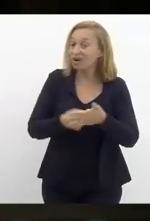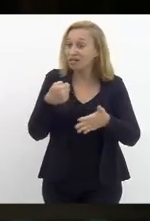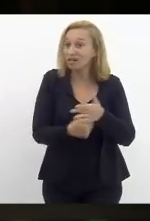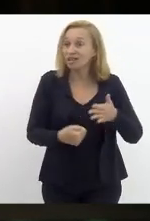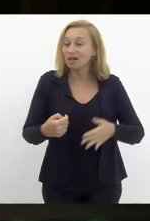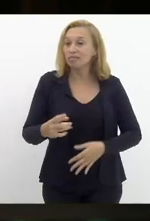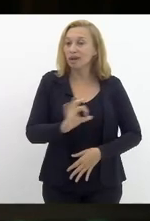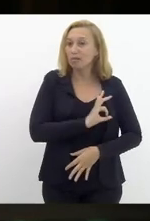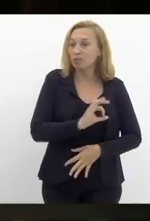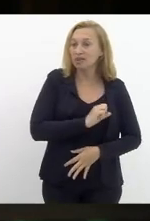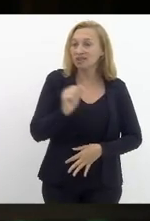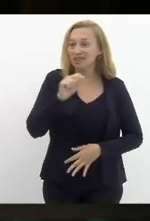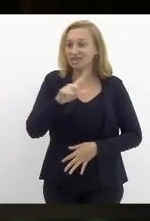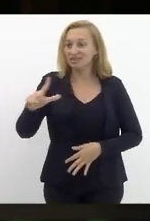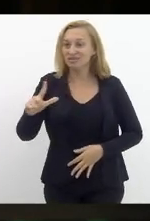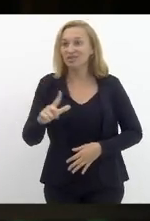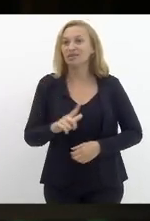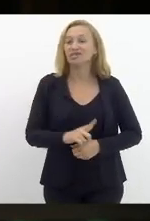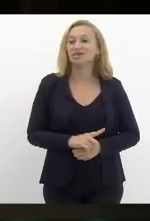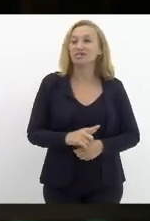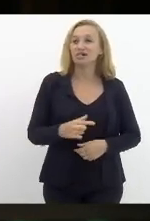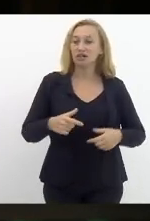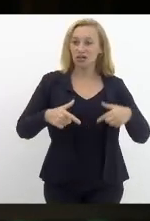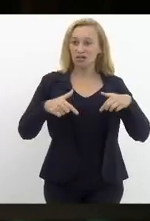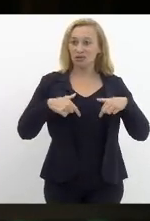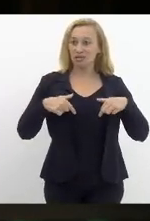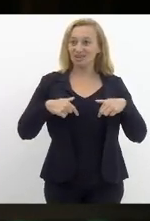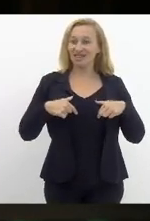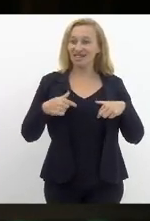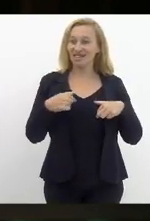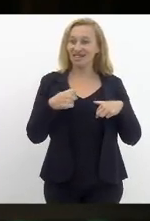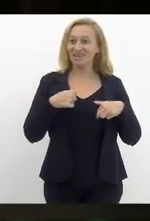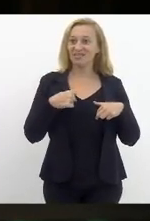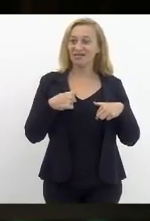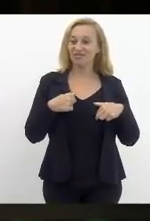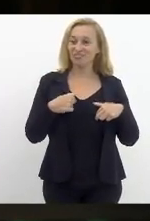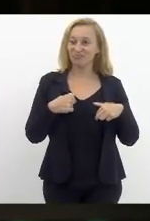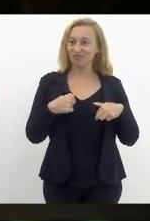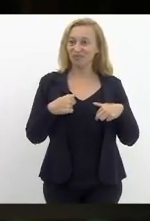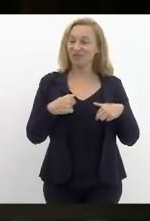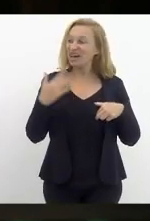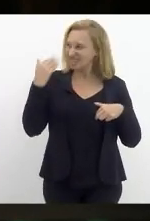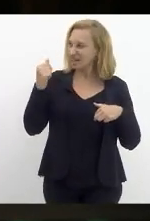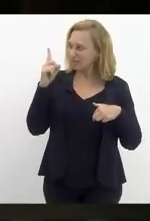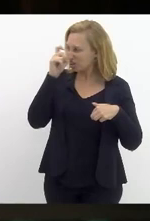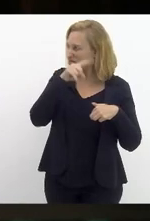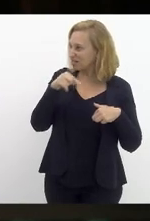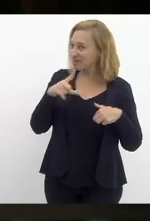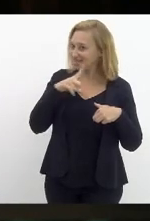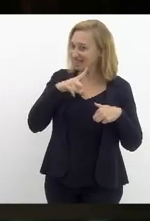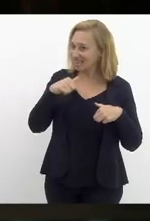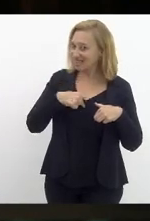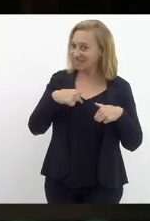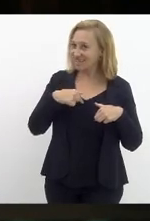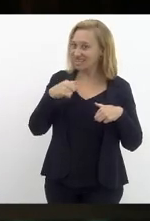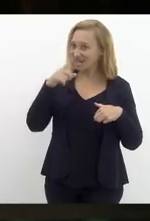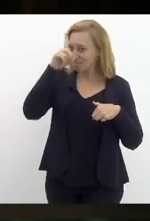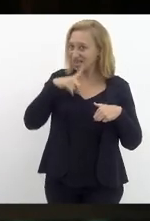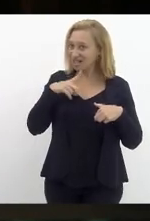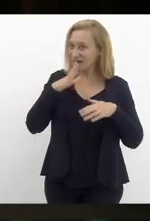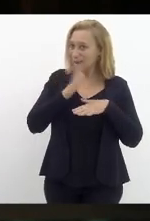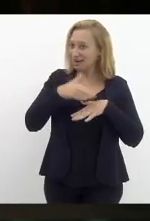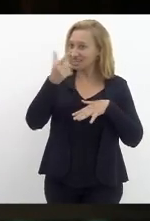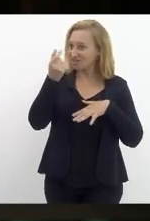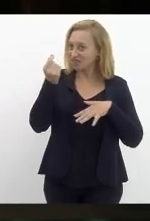Civil, que eu tenho muito orgulho, e coloco esse distintivo aqui, deputado. Vossa Excelência sabe como é difícil ter esse amarelinho aqui. Muito. São mais de